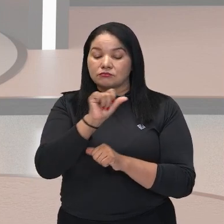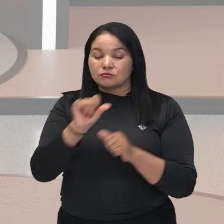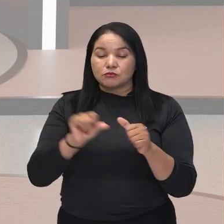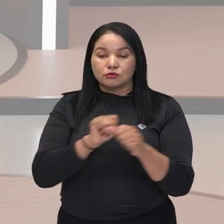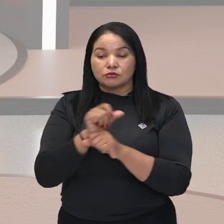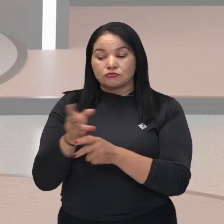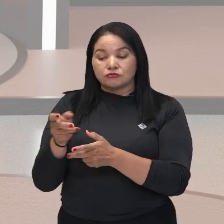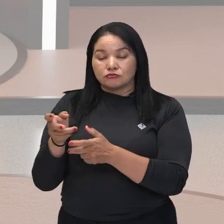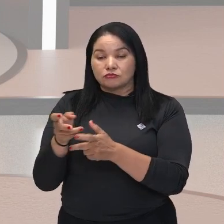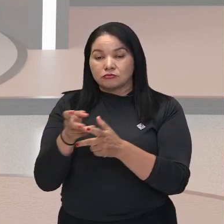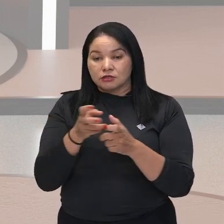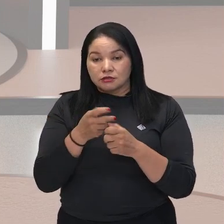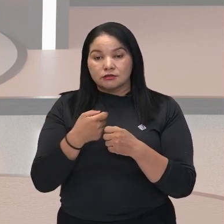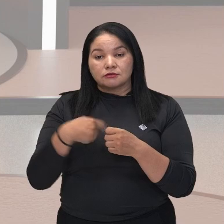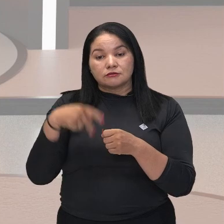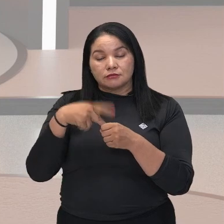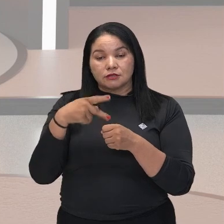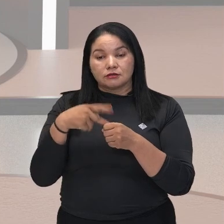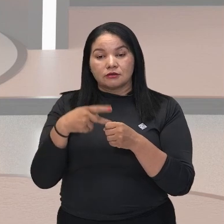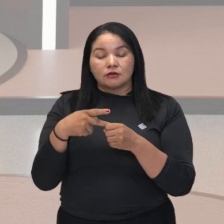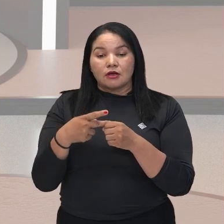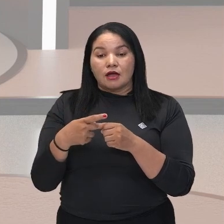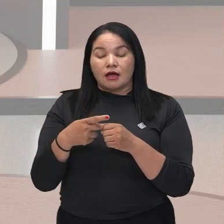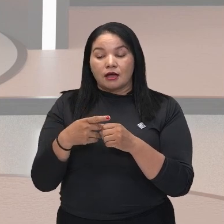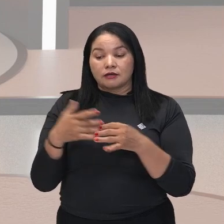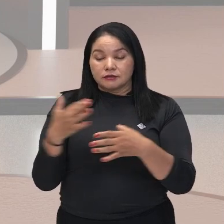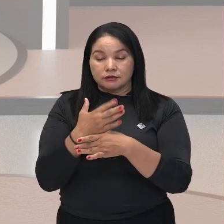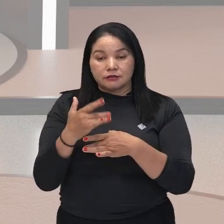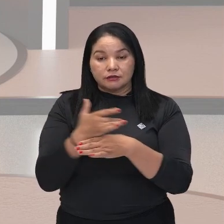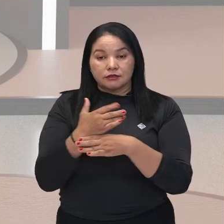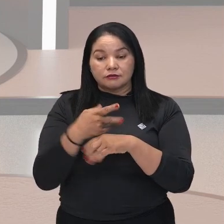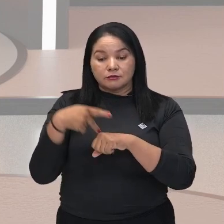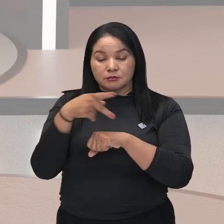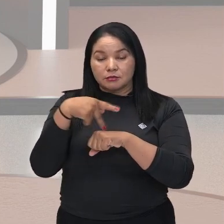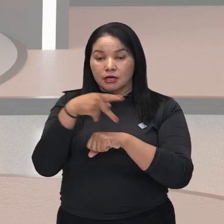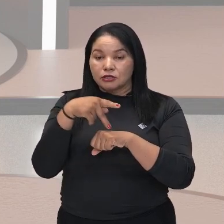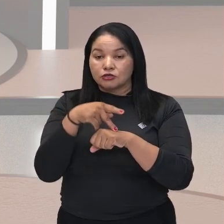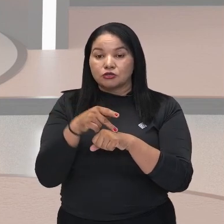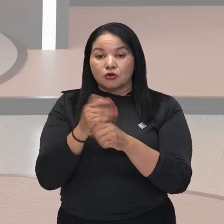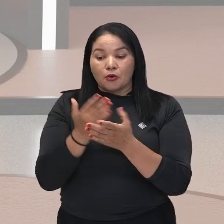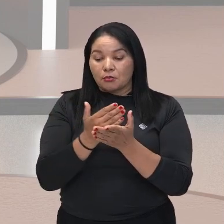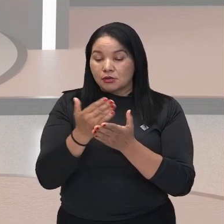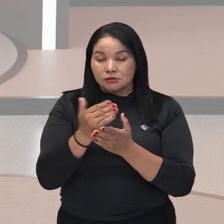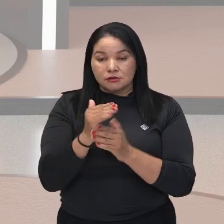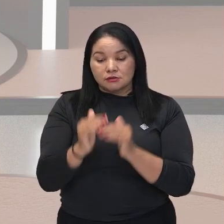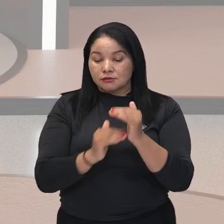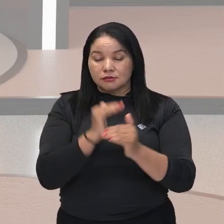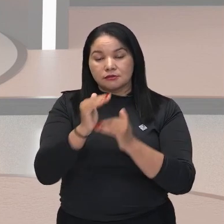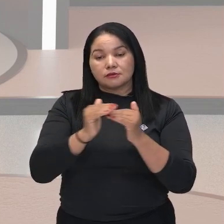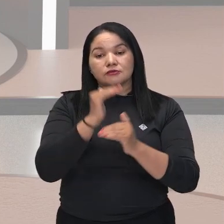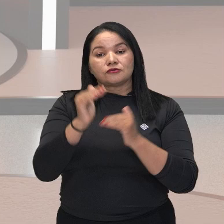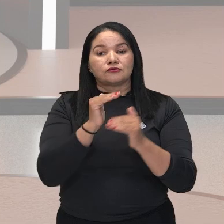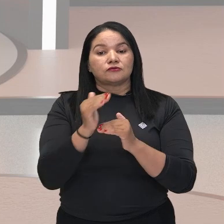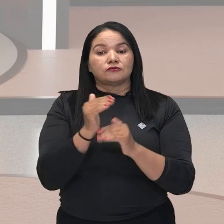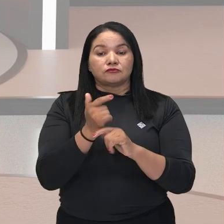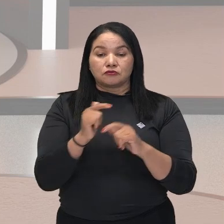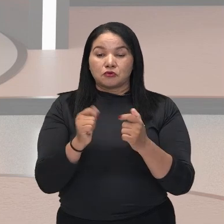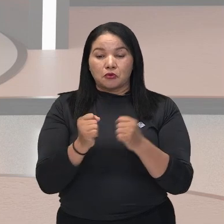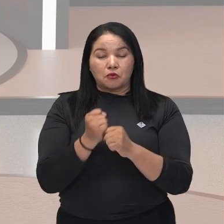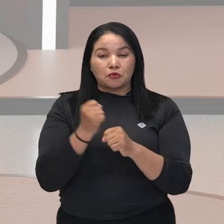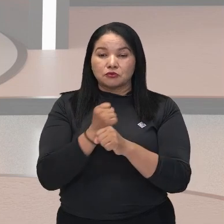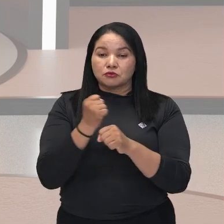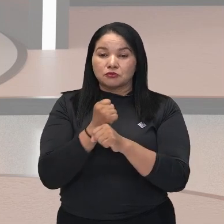de petróleo, onde essas cidades, esses países começaram realmente a se desenvolver, grandes